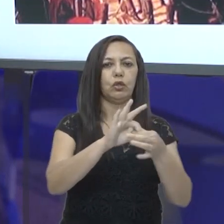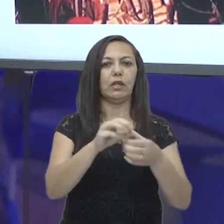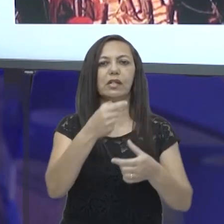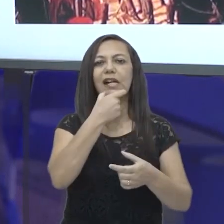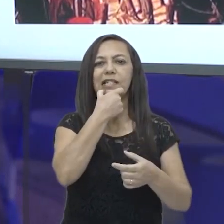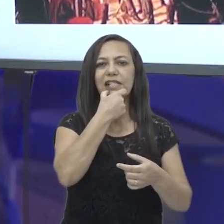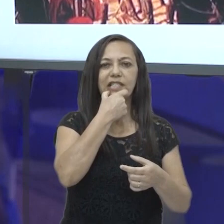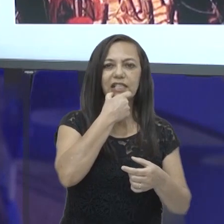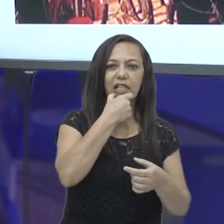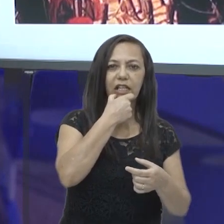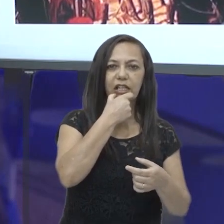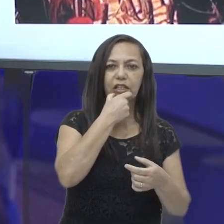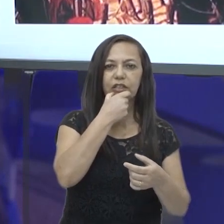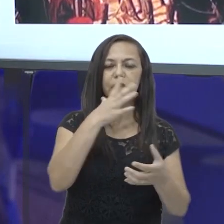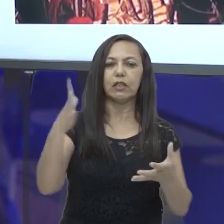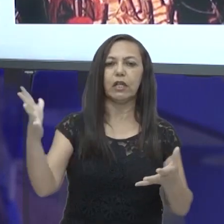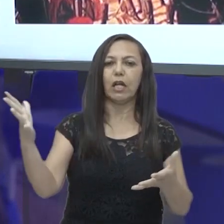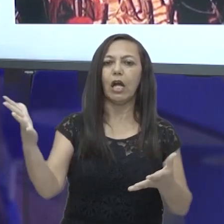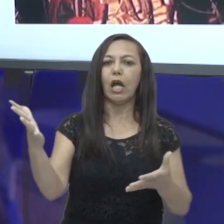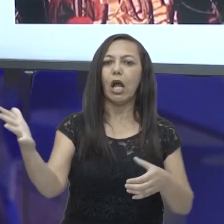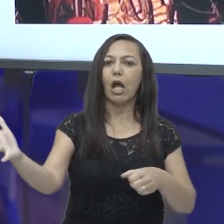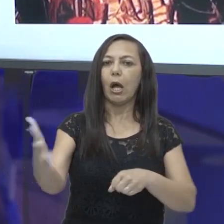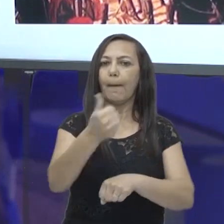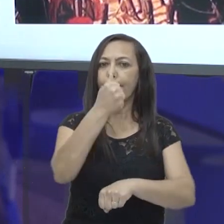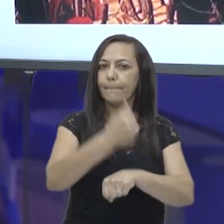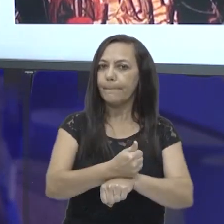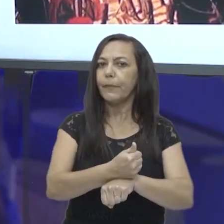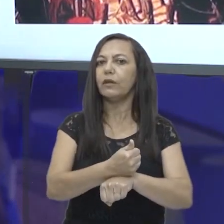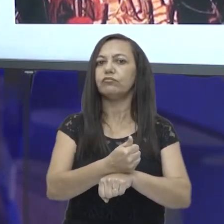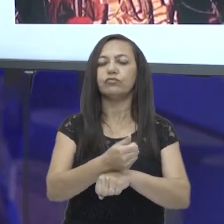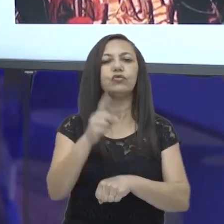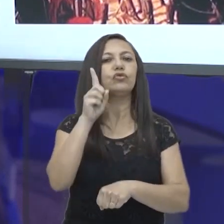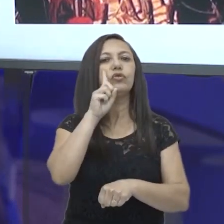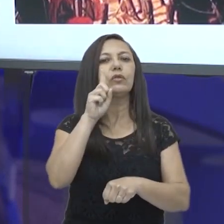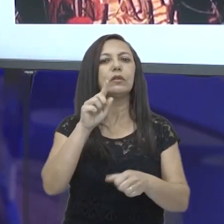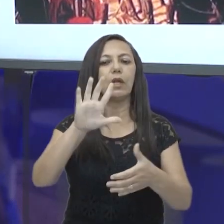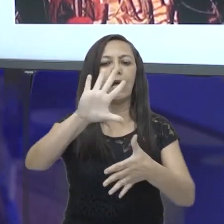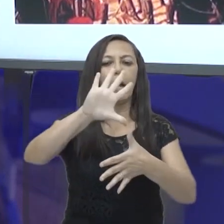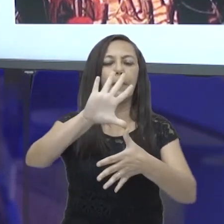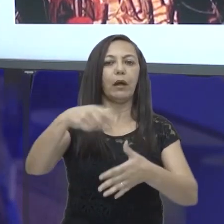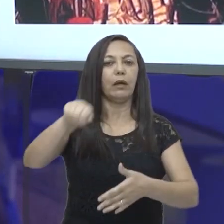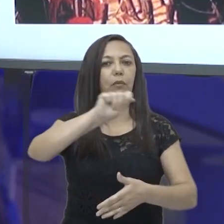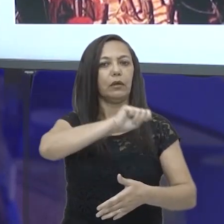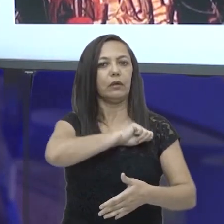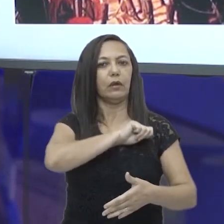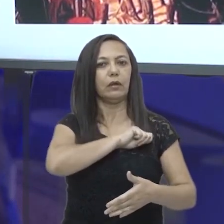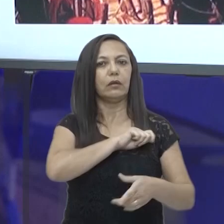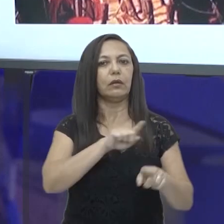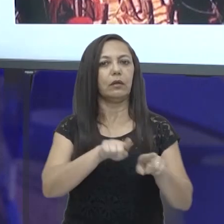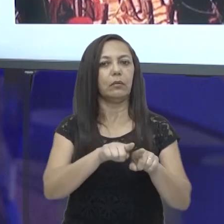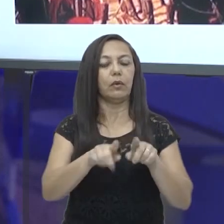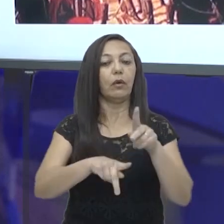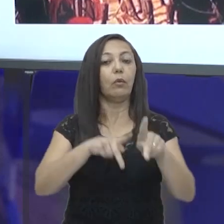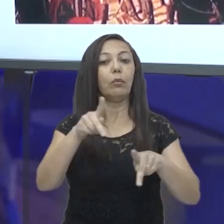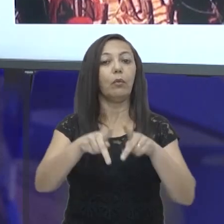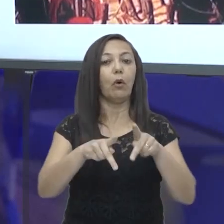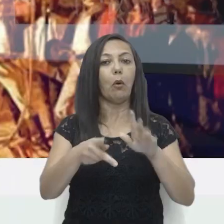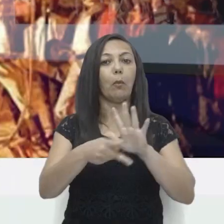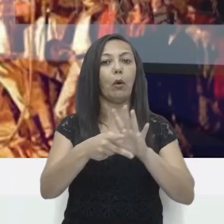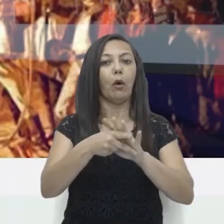ingleses, que colonizaram os Estados Unidos, a América Espanhola pelos espanhóis,